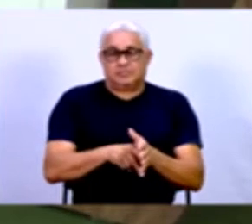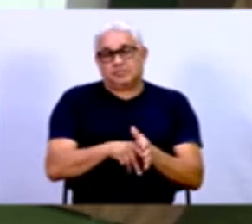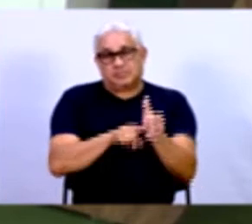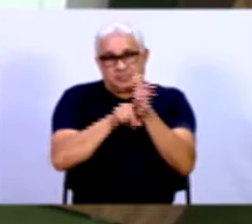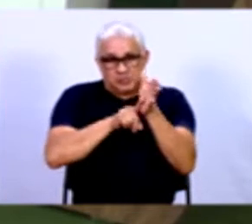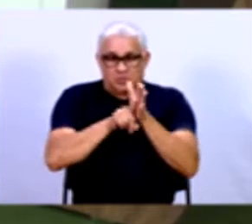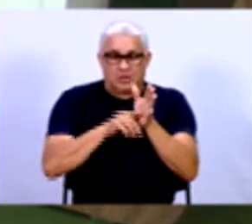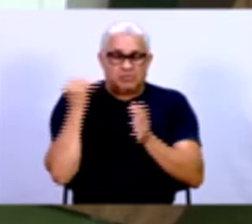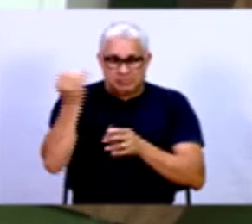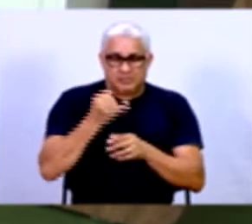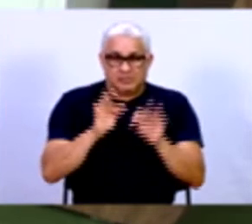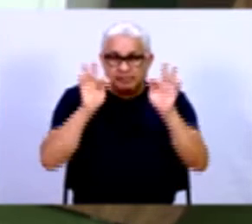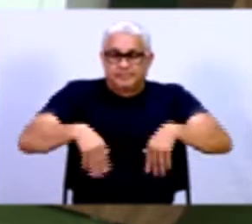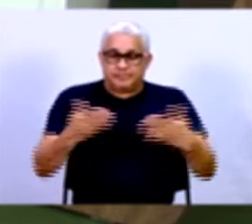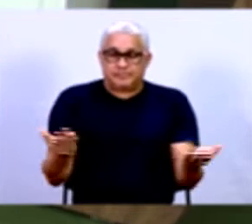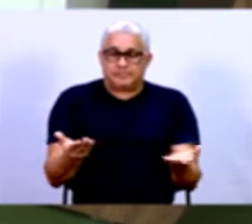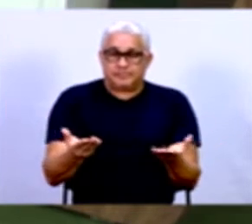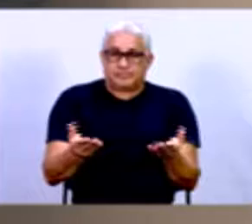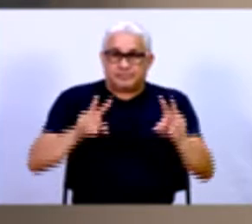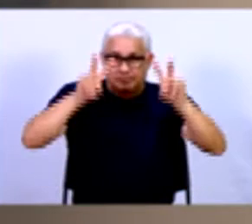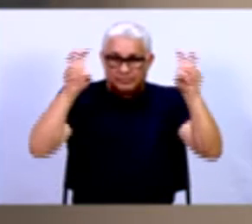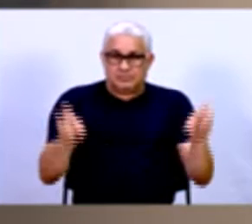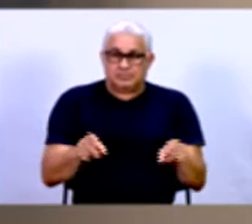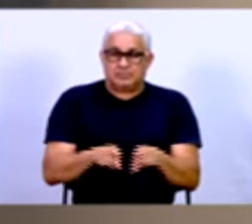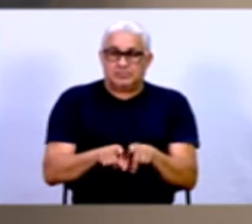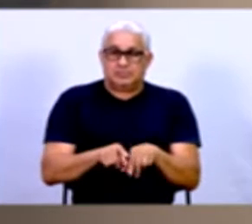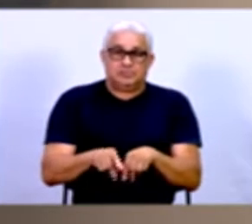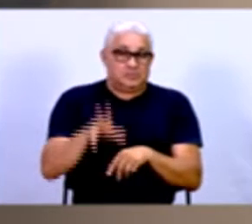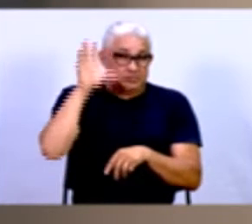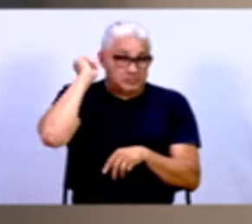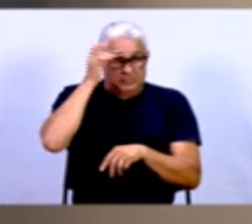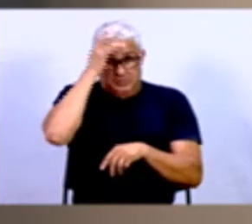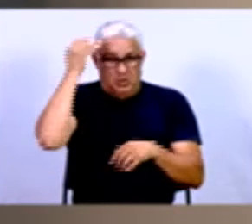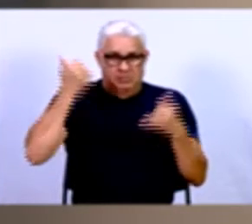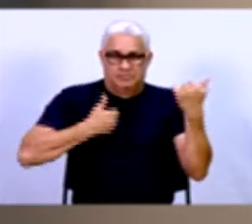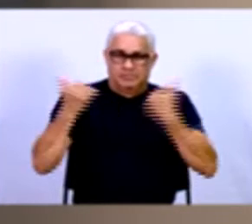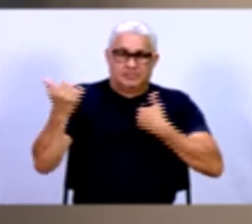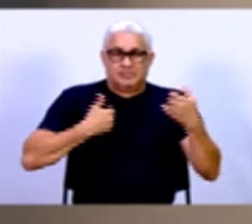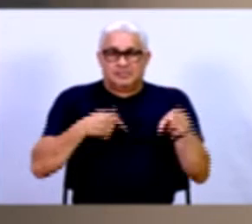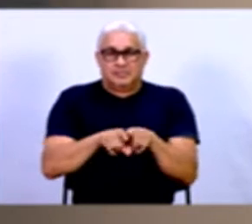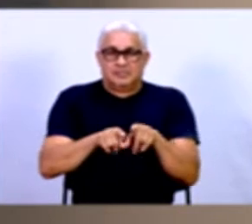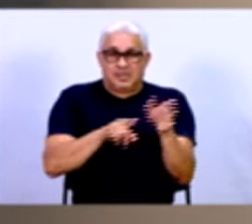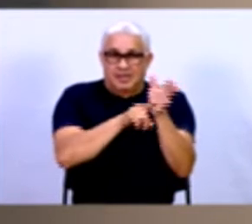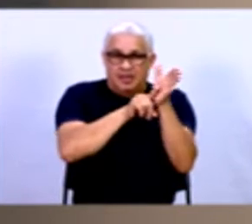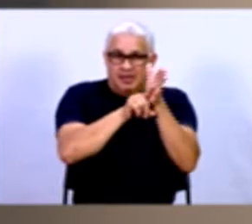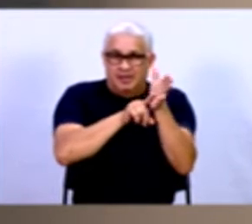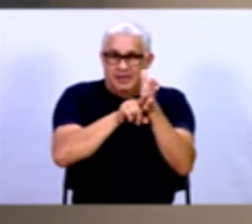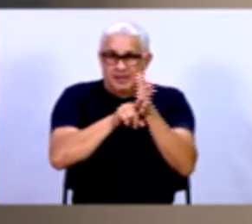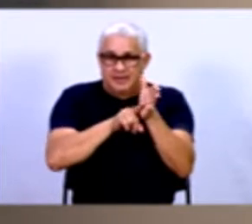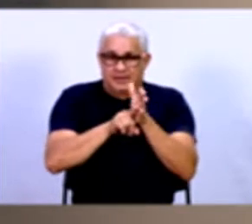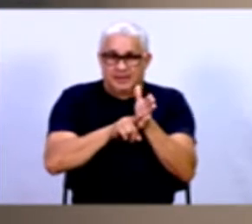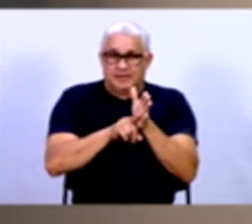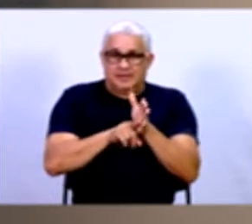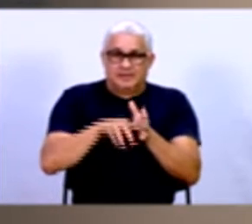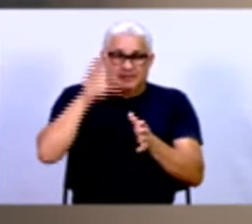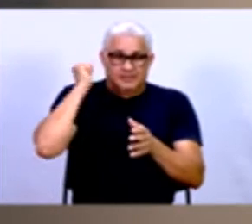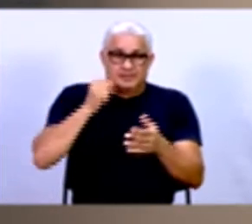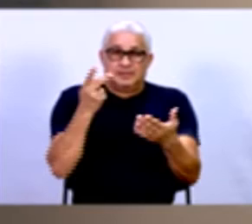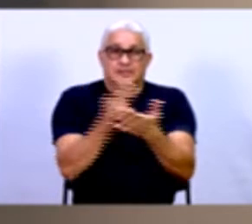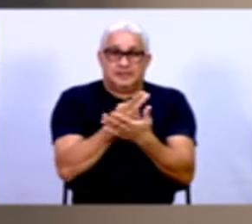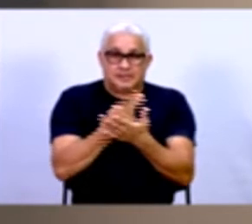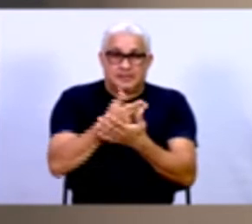para isso. Na verdade, finalizando um pouco esse assunto mesmo, mas quando a gente ouve, no caso dessas dessas pesquisas, a gente ouve lá a margem de erro